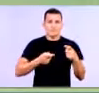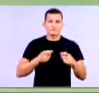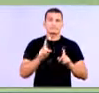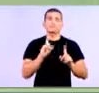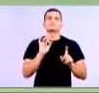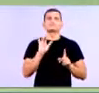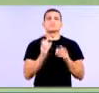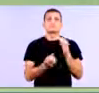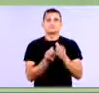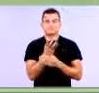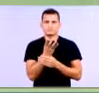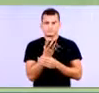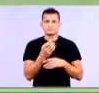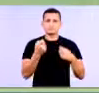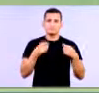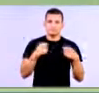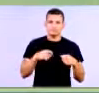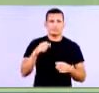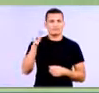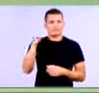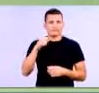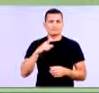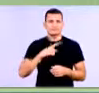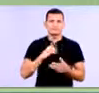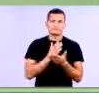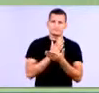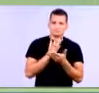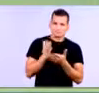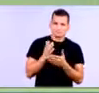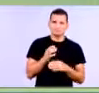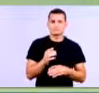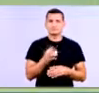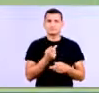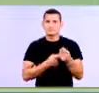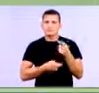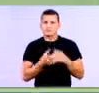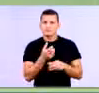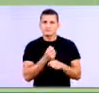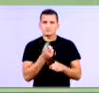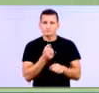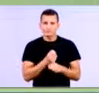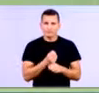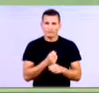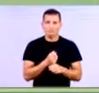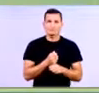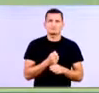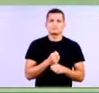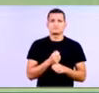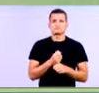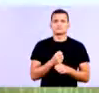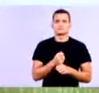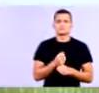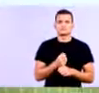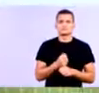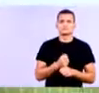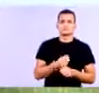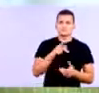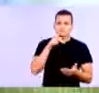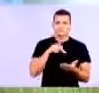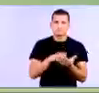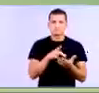criar, é necessário sim ter alguém administrando para que de fato ela